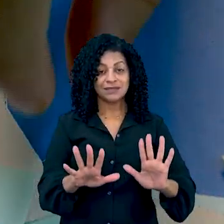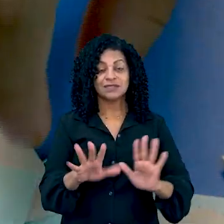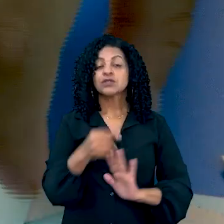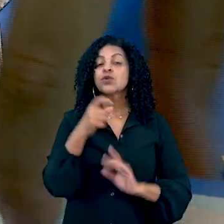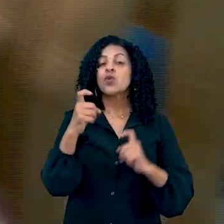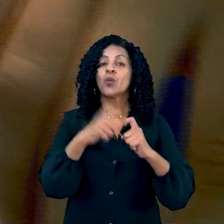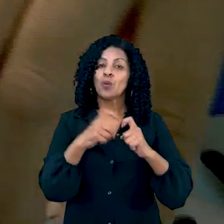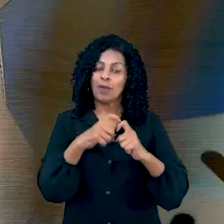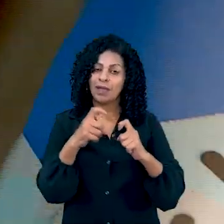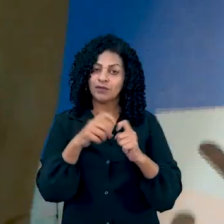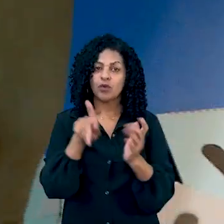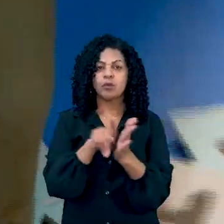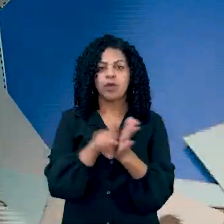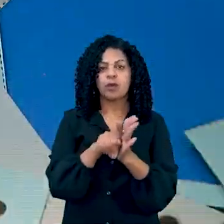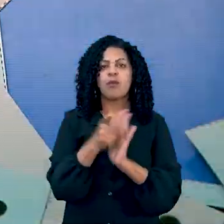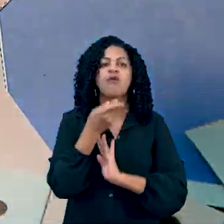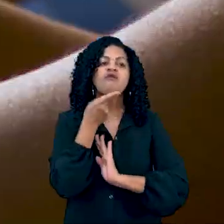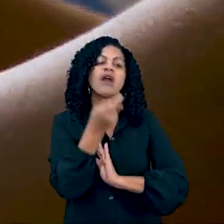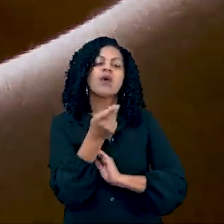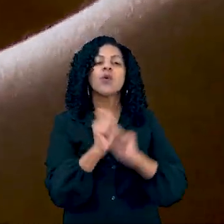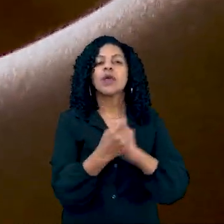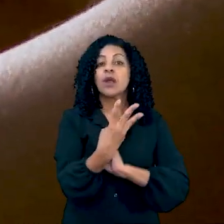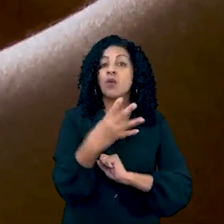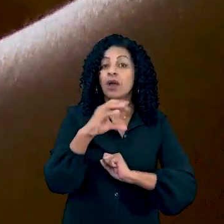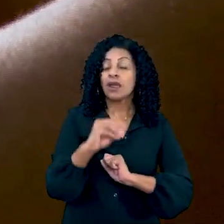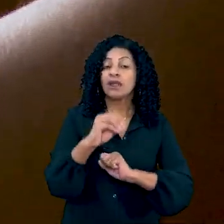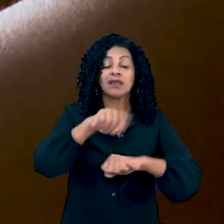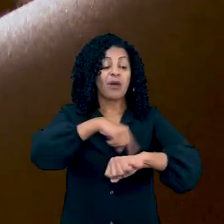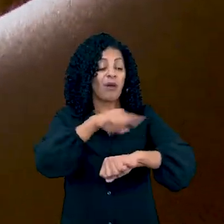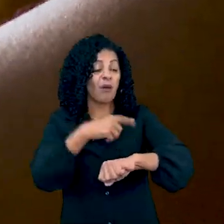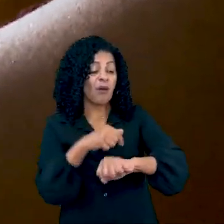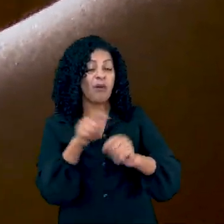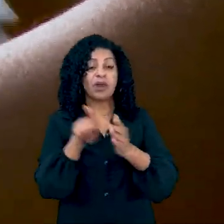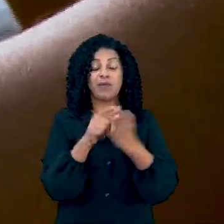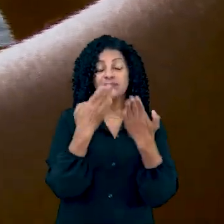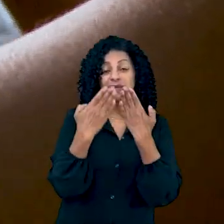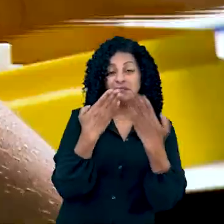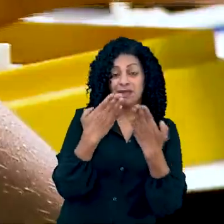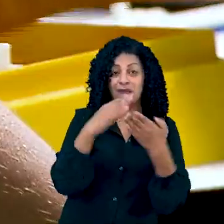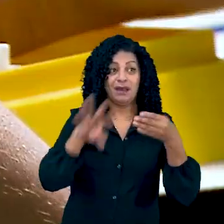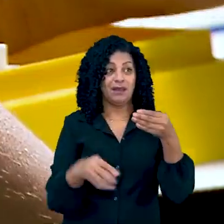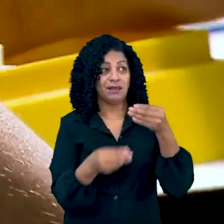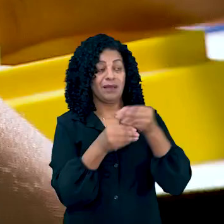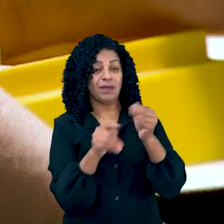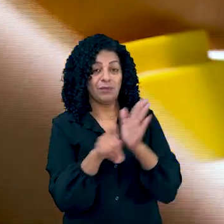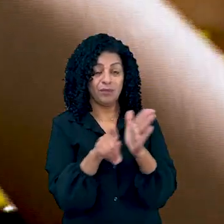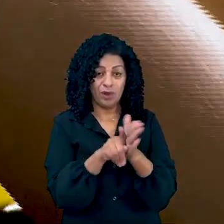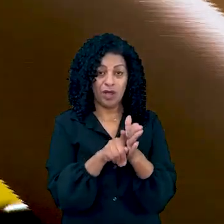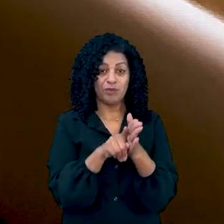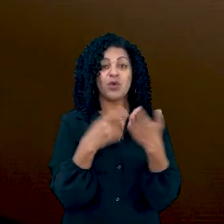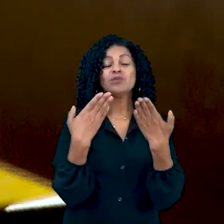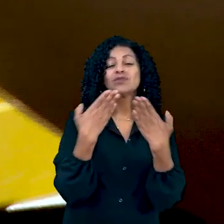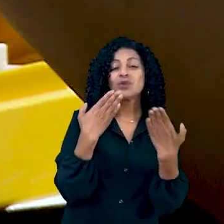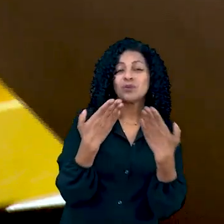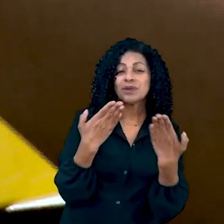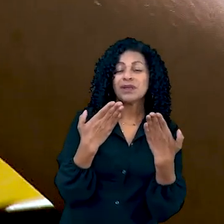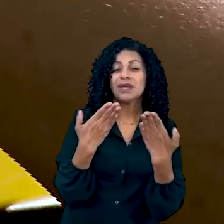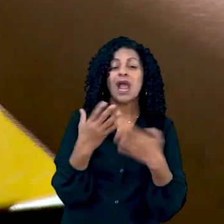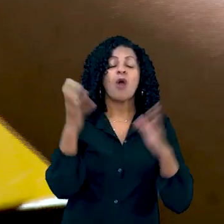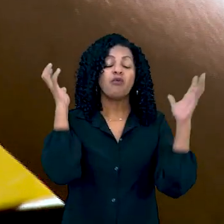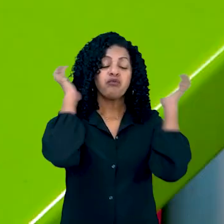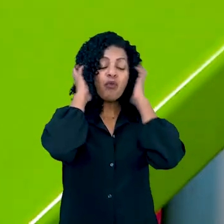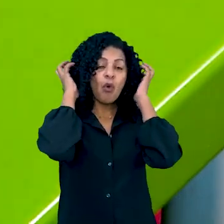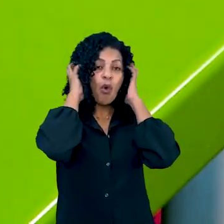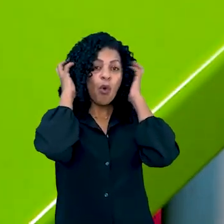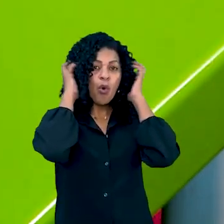laudo médico, a criança precisa de cerca de 40 horas semanais de terapias, incluindo psicologia,